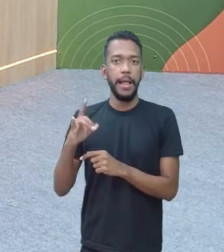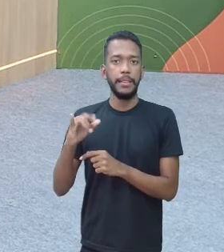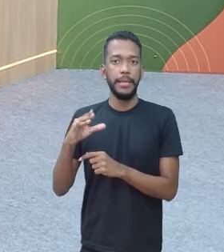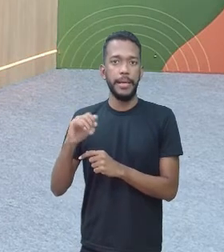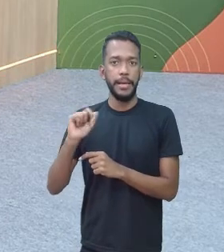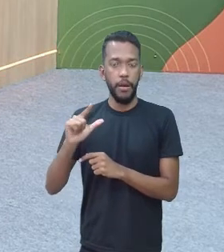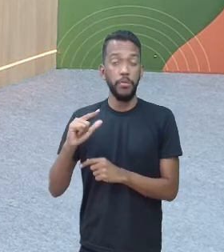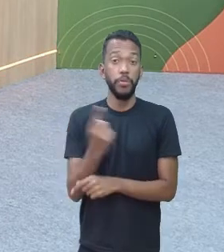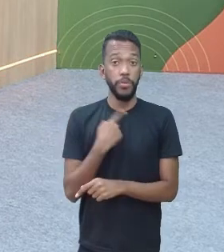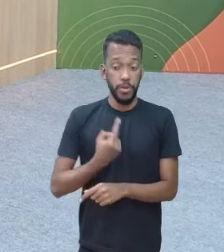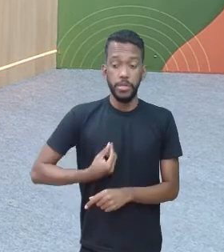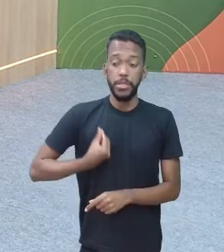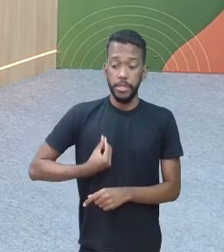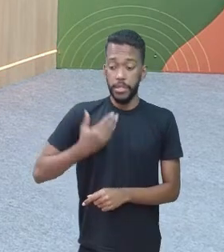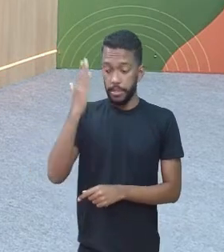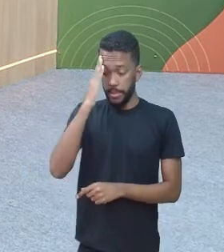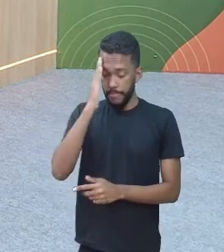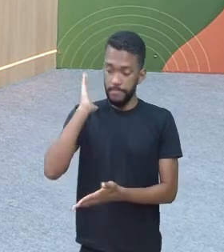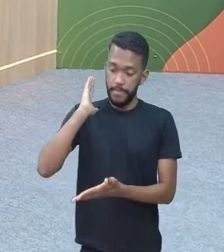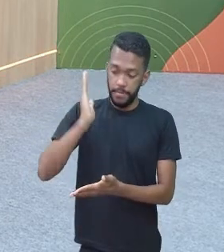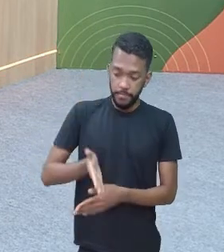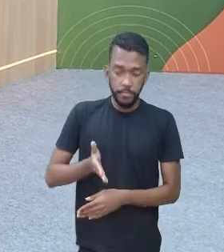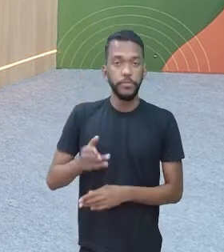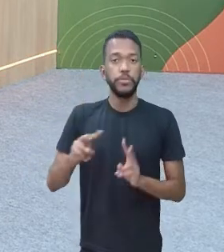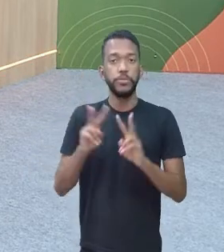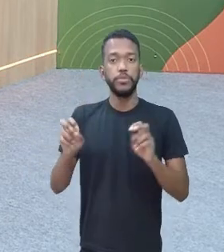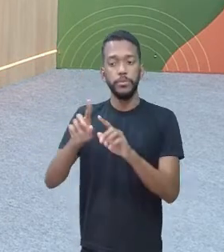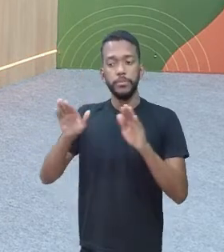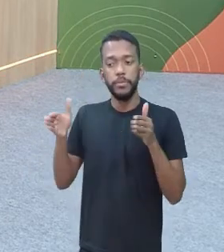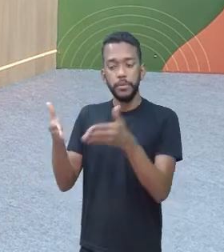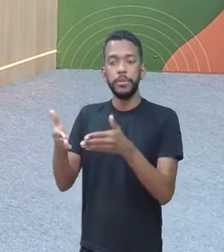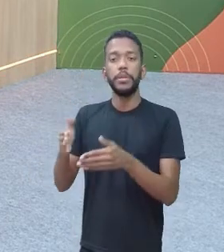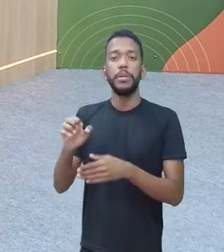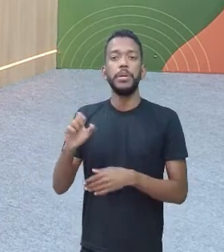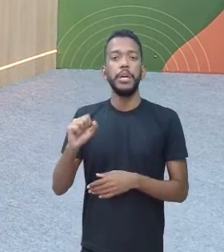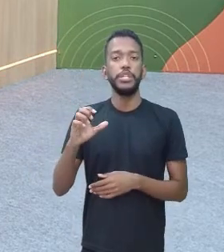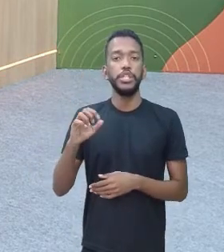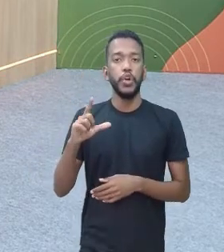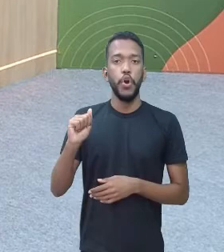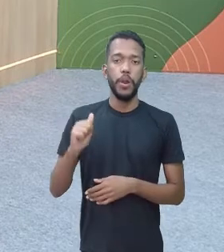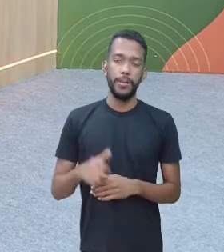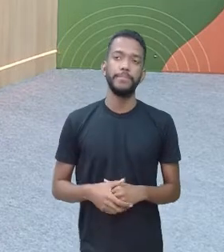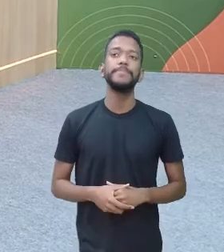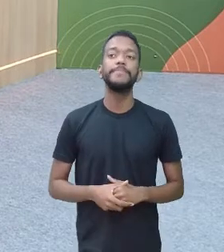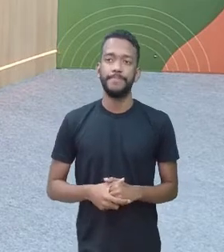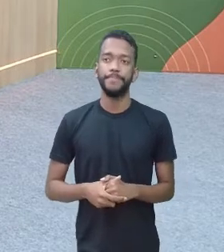Nós sabemos que está direcionado à palavra escola.